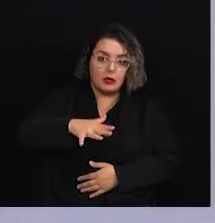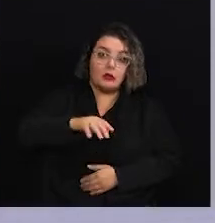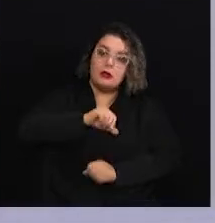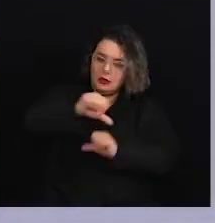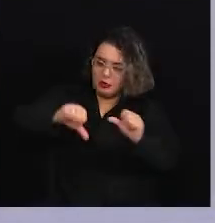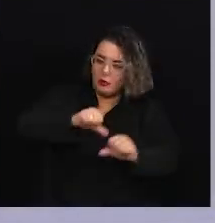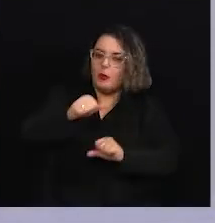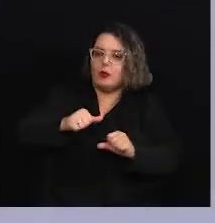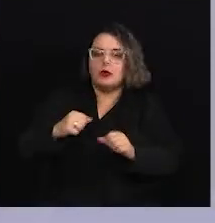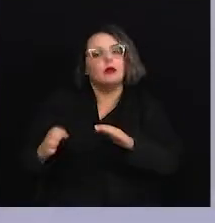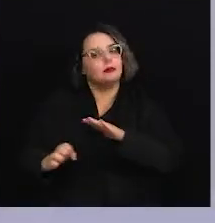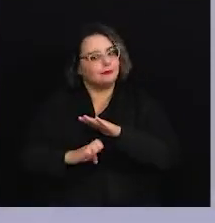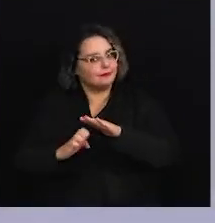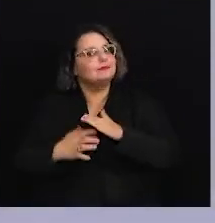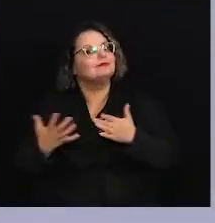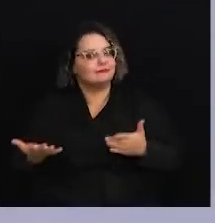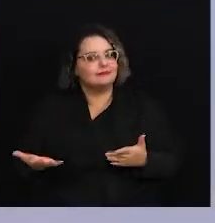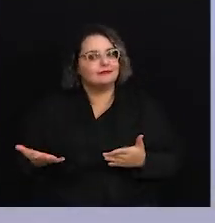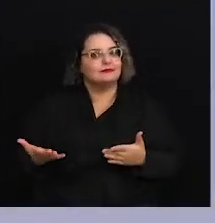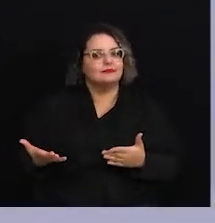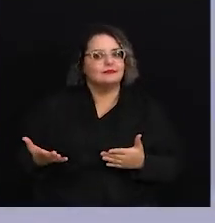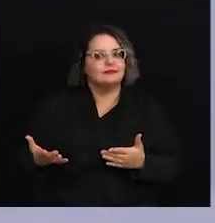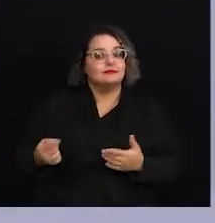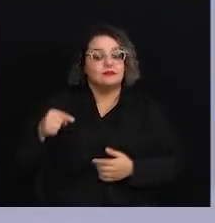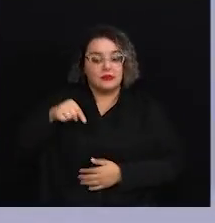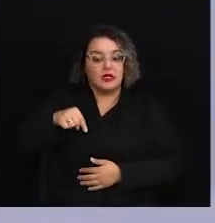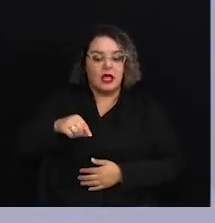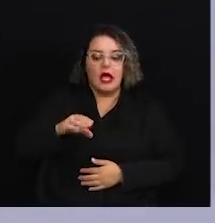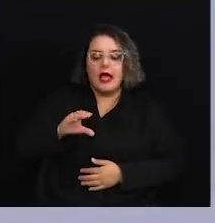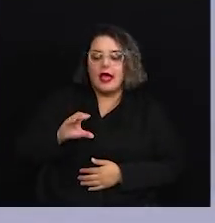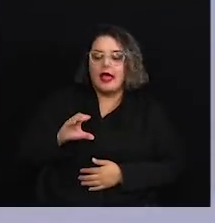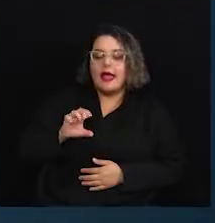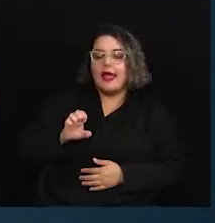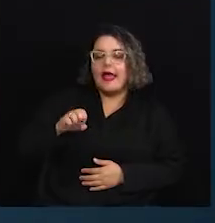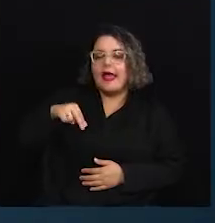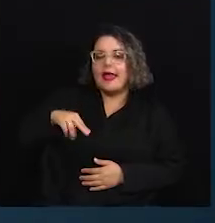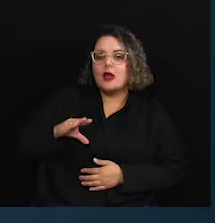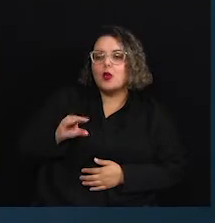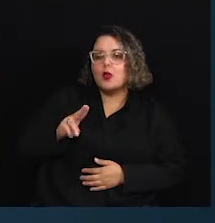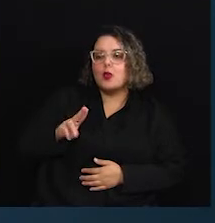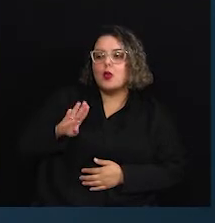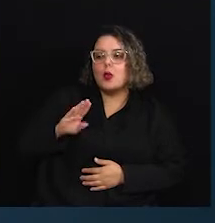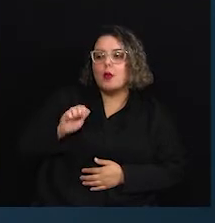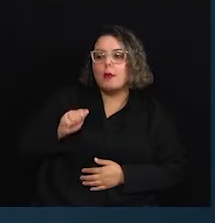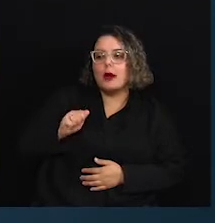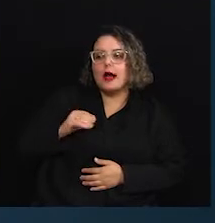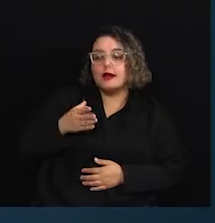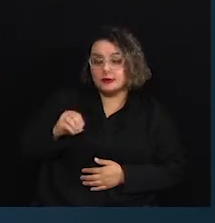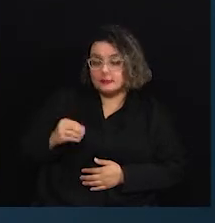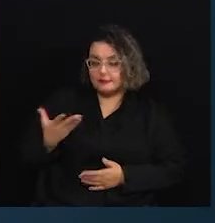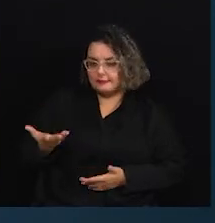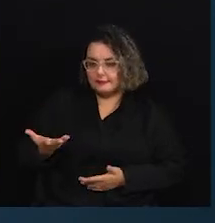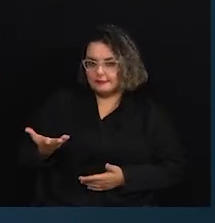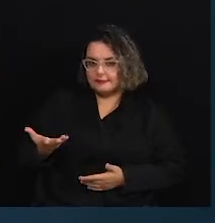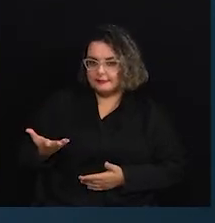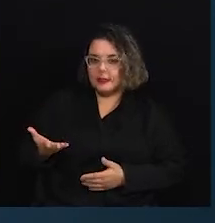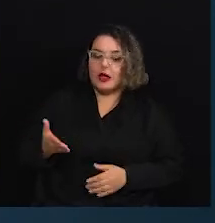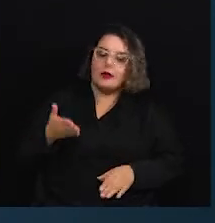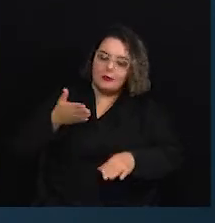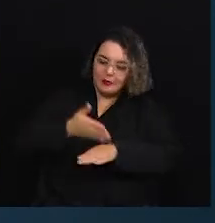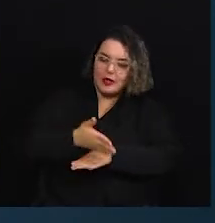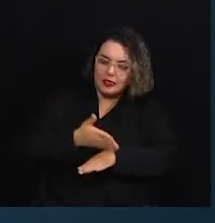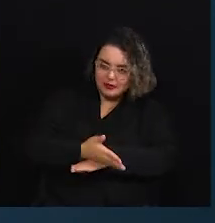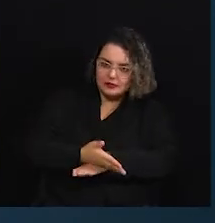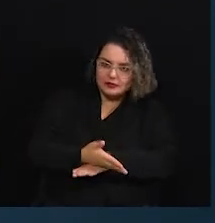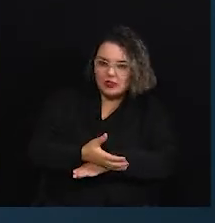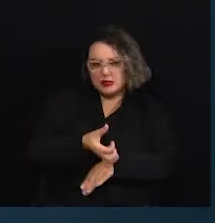e transformar isso numa empresa. E a incubação ela existe exatamente para isso. Aí a gente optou por participar da pré-incubação, né? A